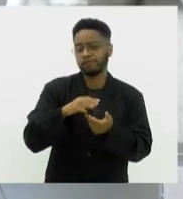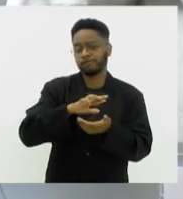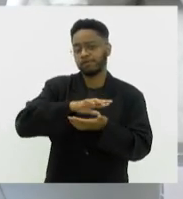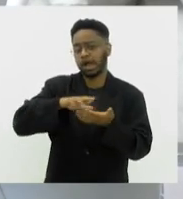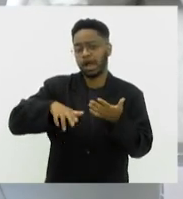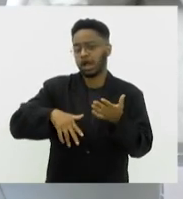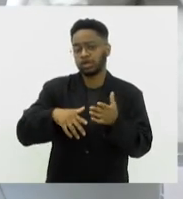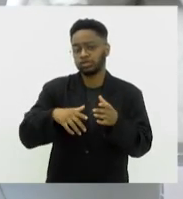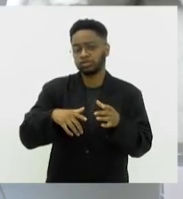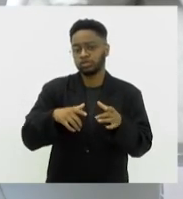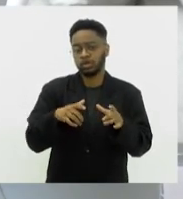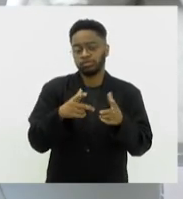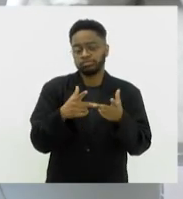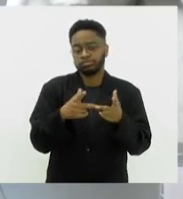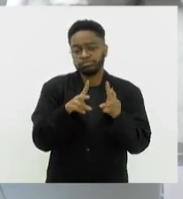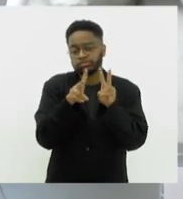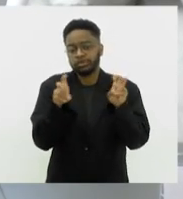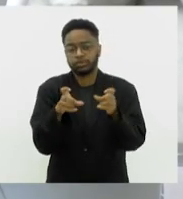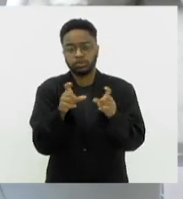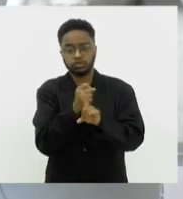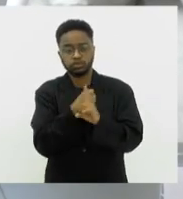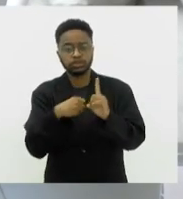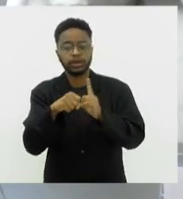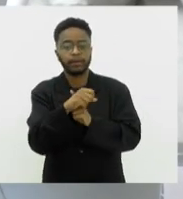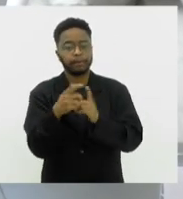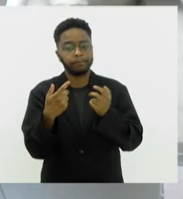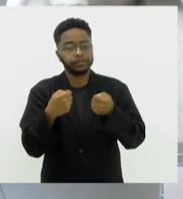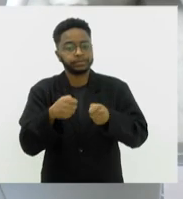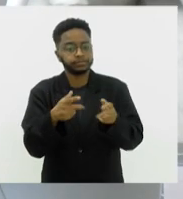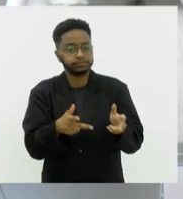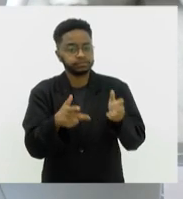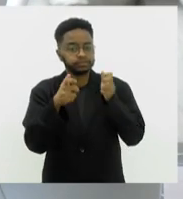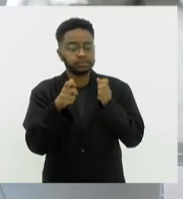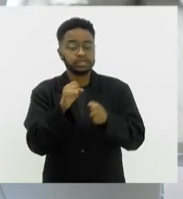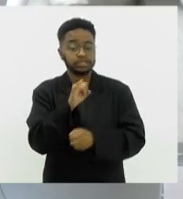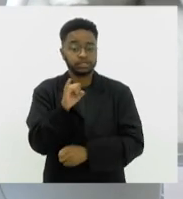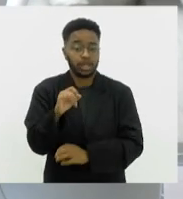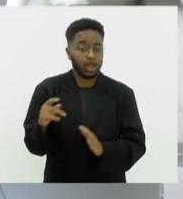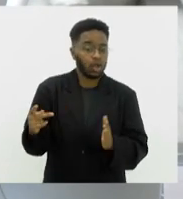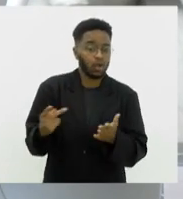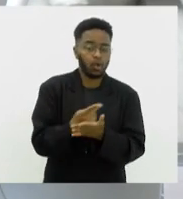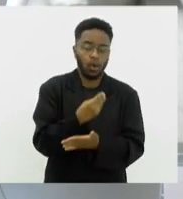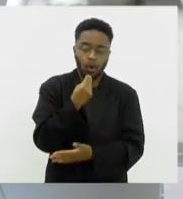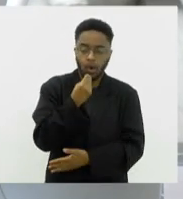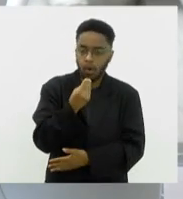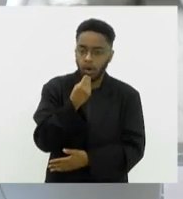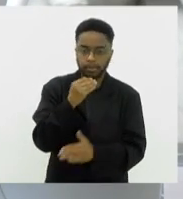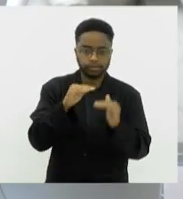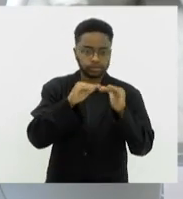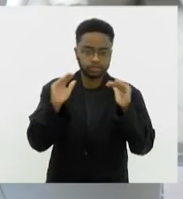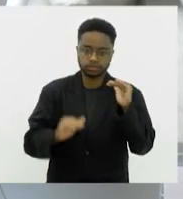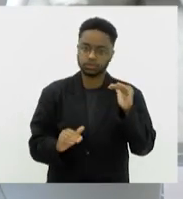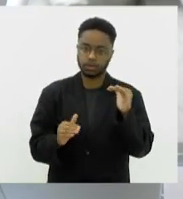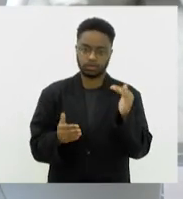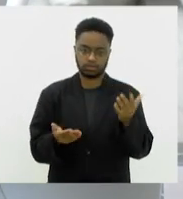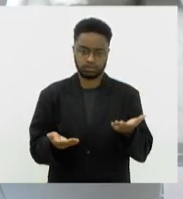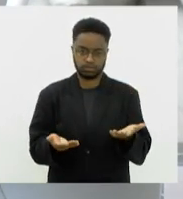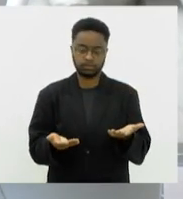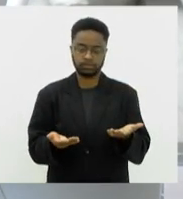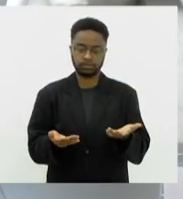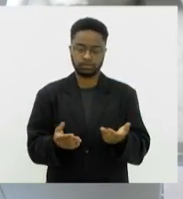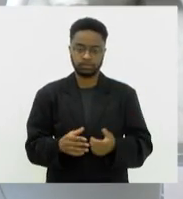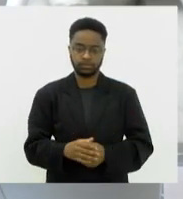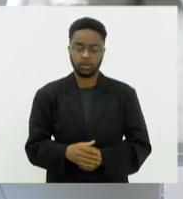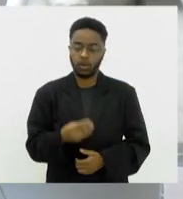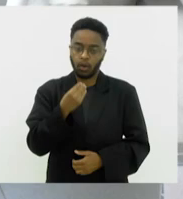em consideração diante de uma situação claramente evidentemente desigual então